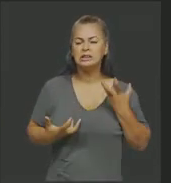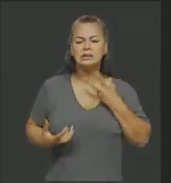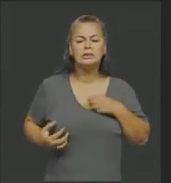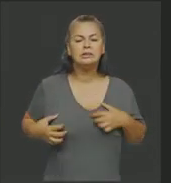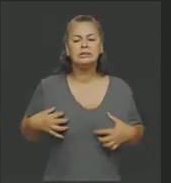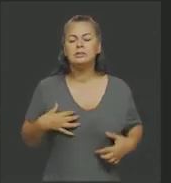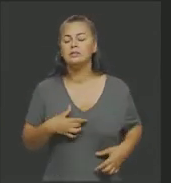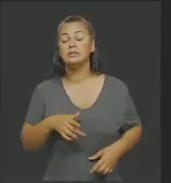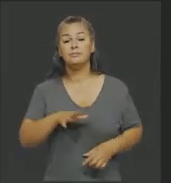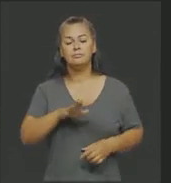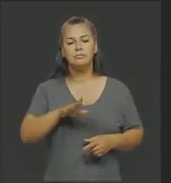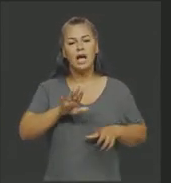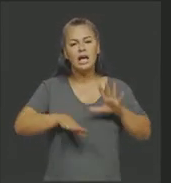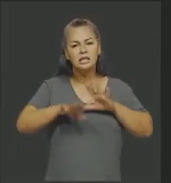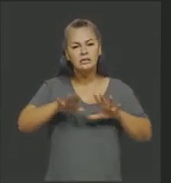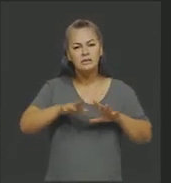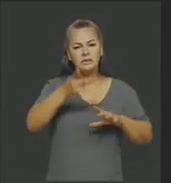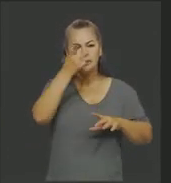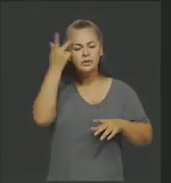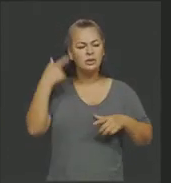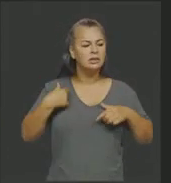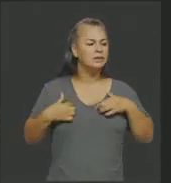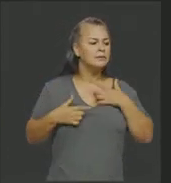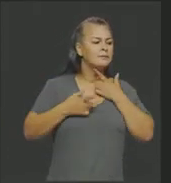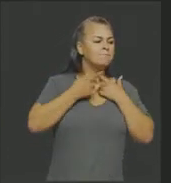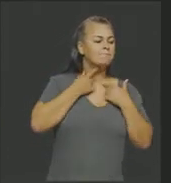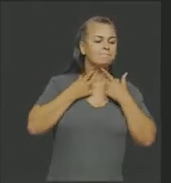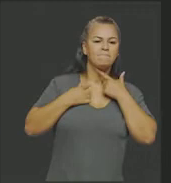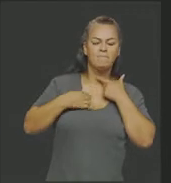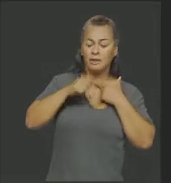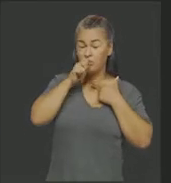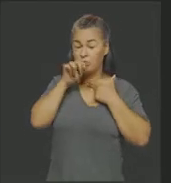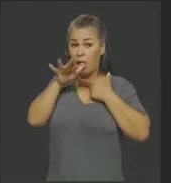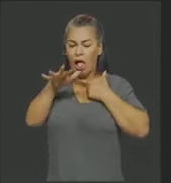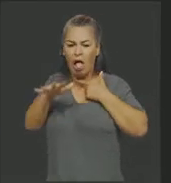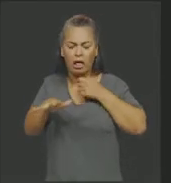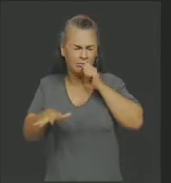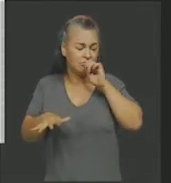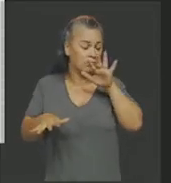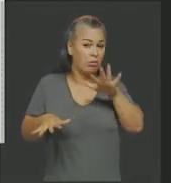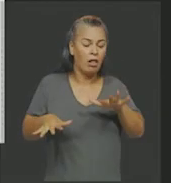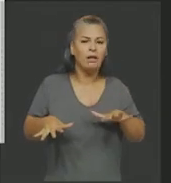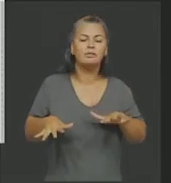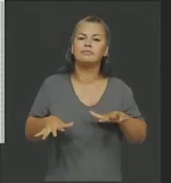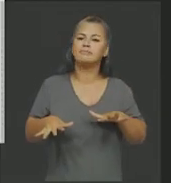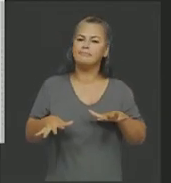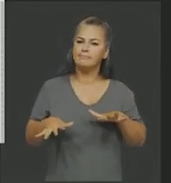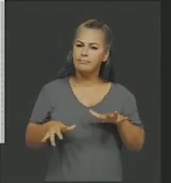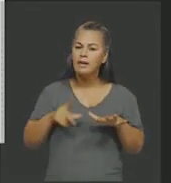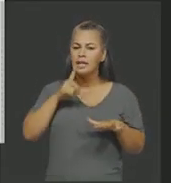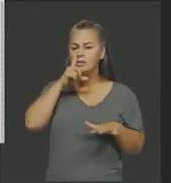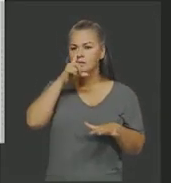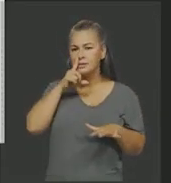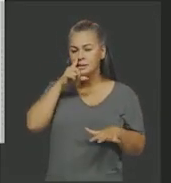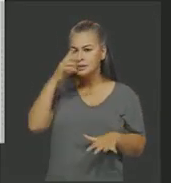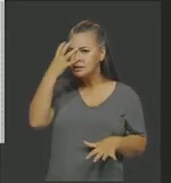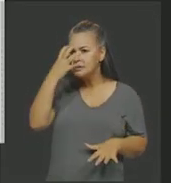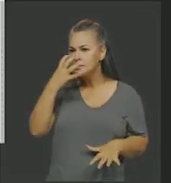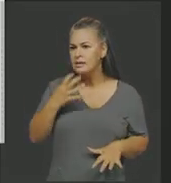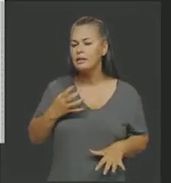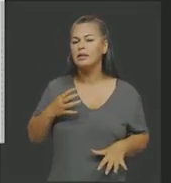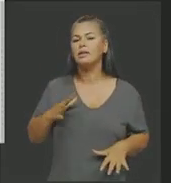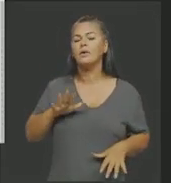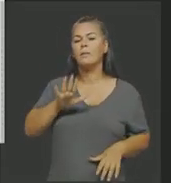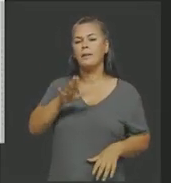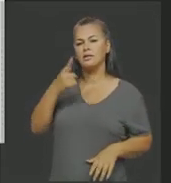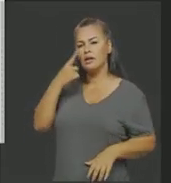abstinência, a pessoa vomita, passa mal, confusão mental, é terrível, tá, gente? Então tem que procurar clínicas. E para finalizar, alguns